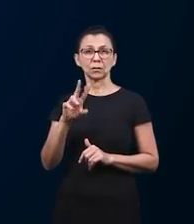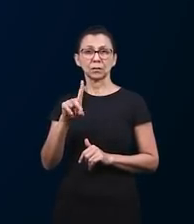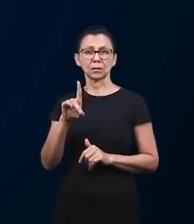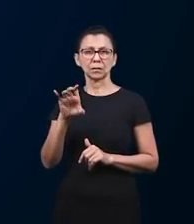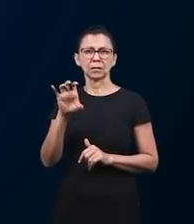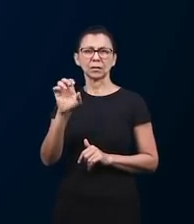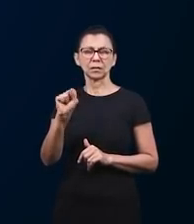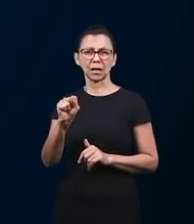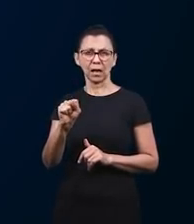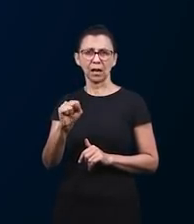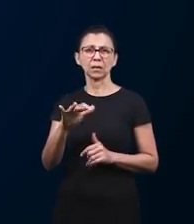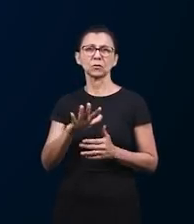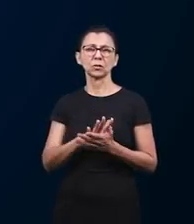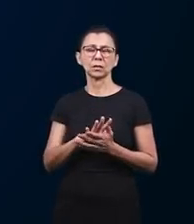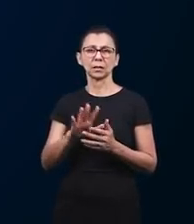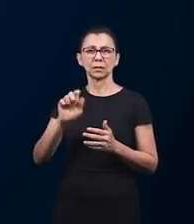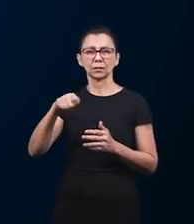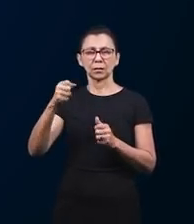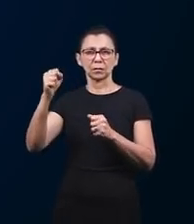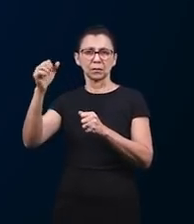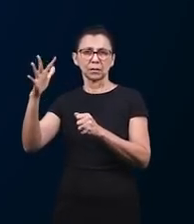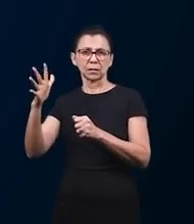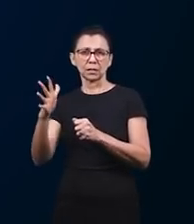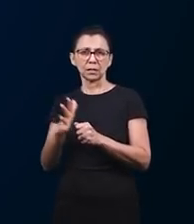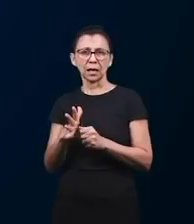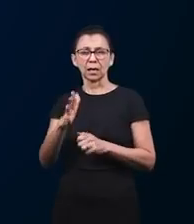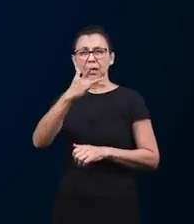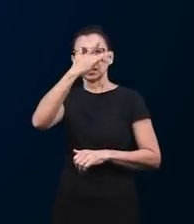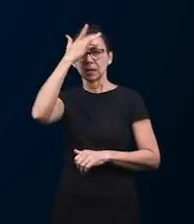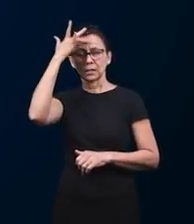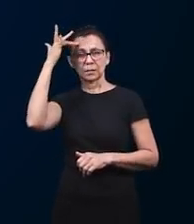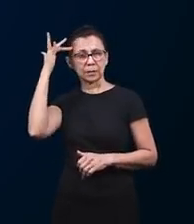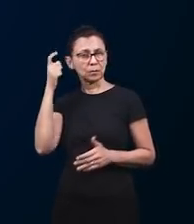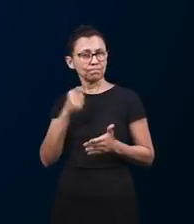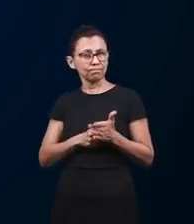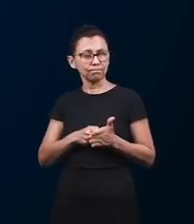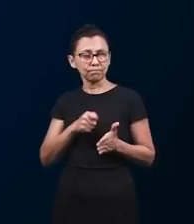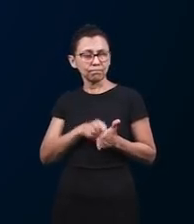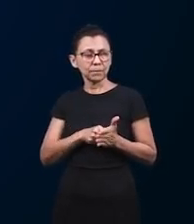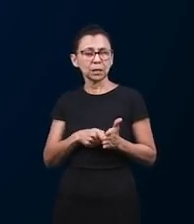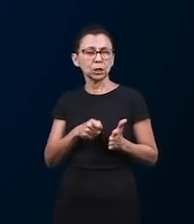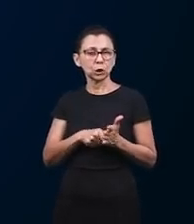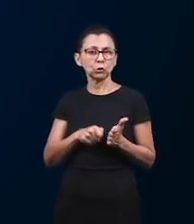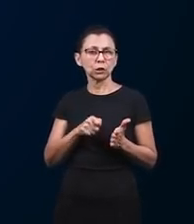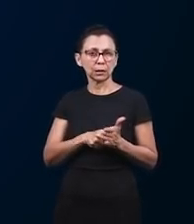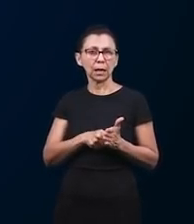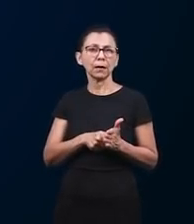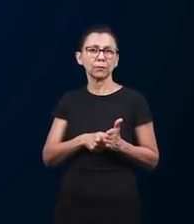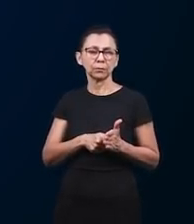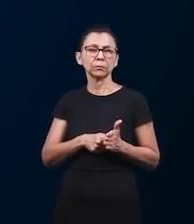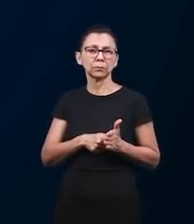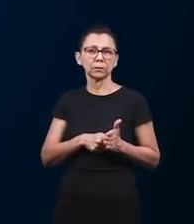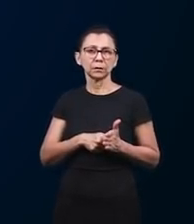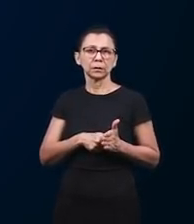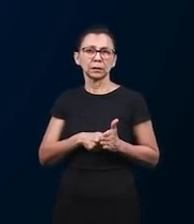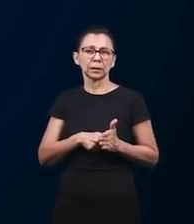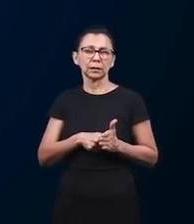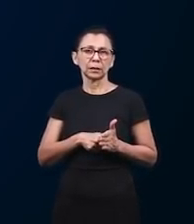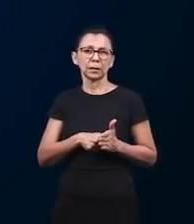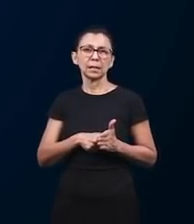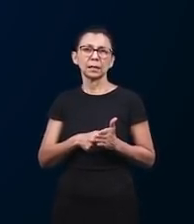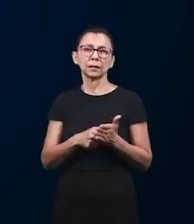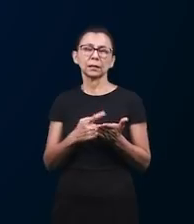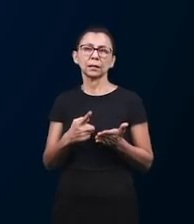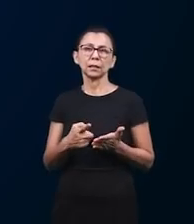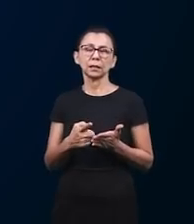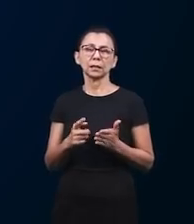pré-reformadores e reformadores, que eram o que a palavra fala aqueles que não contaminaram os